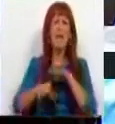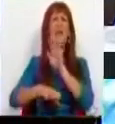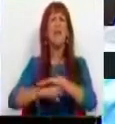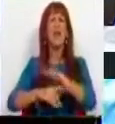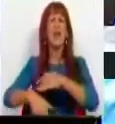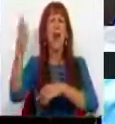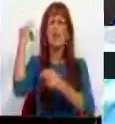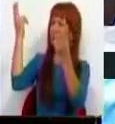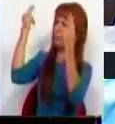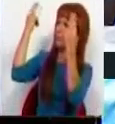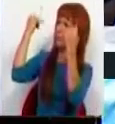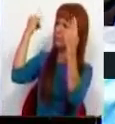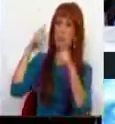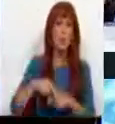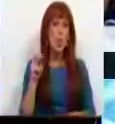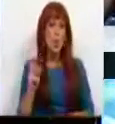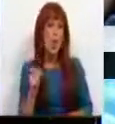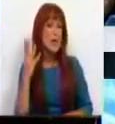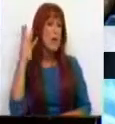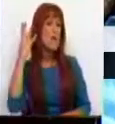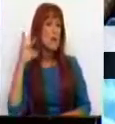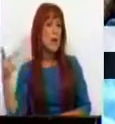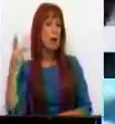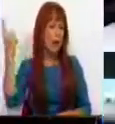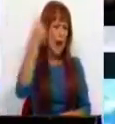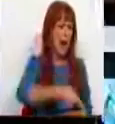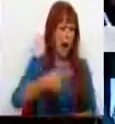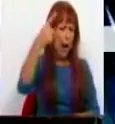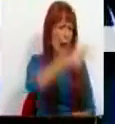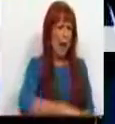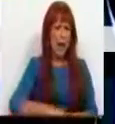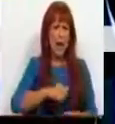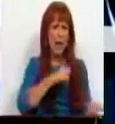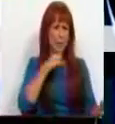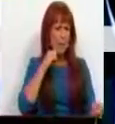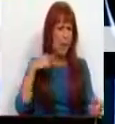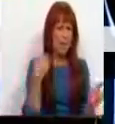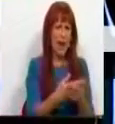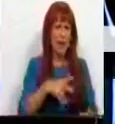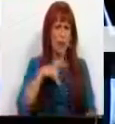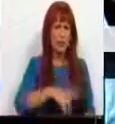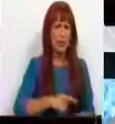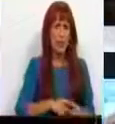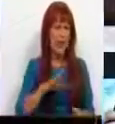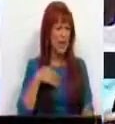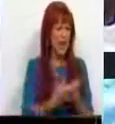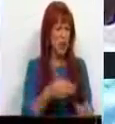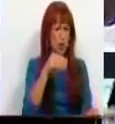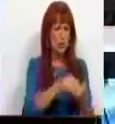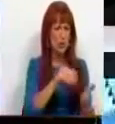direita que foi submissa durante 4 anos a uma troika que penou o nosso país, levou-nos para a